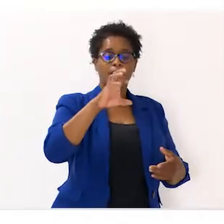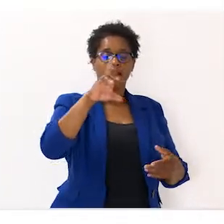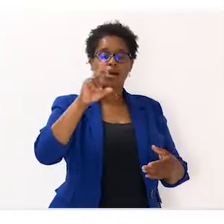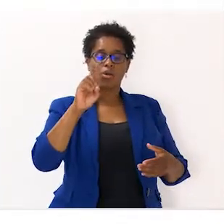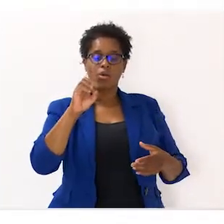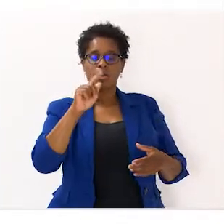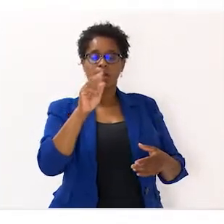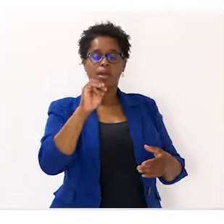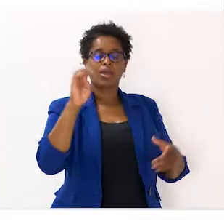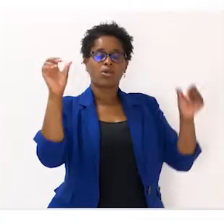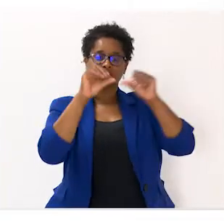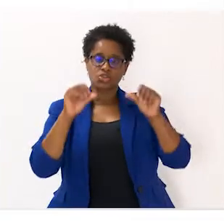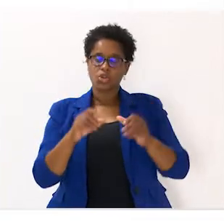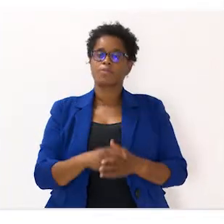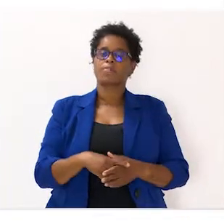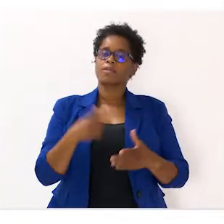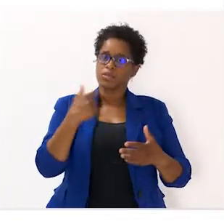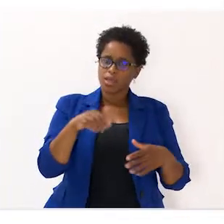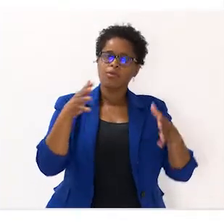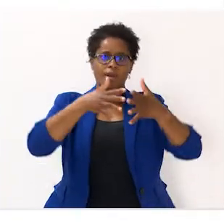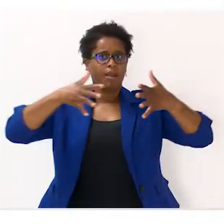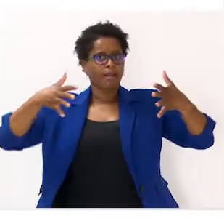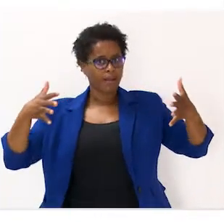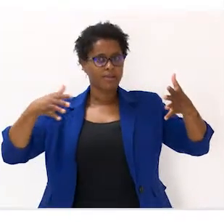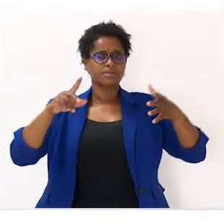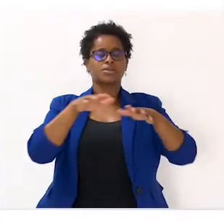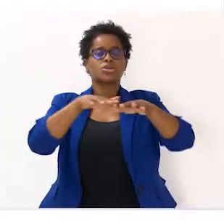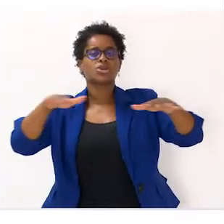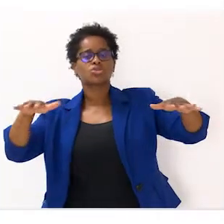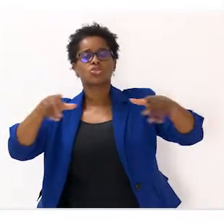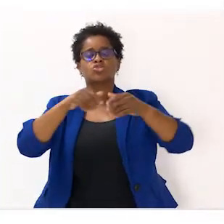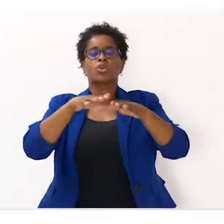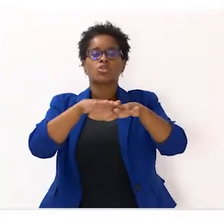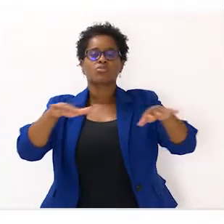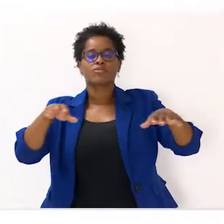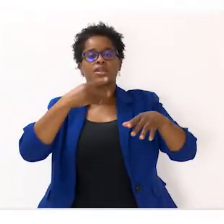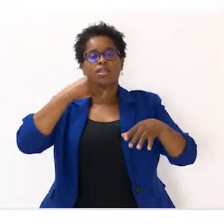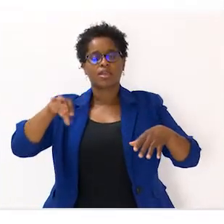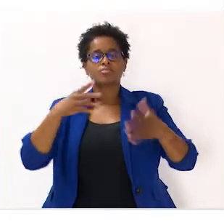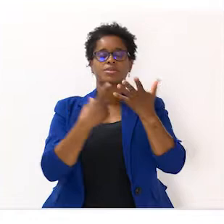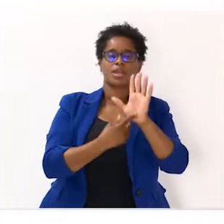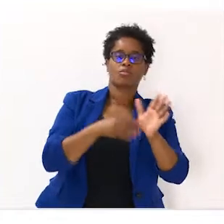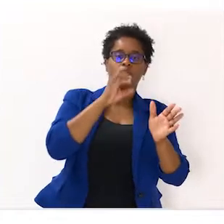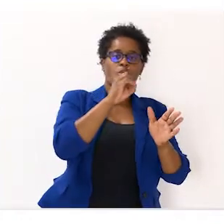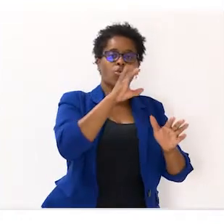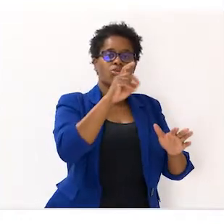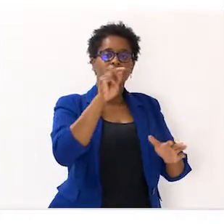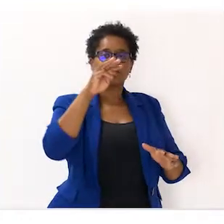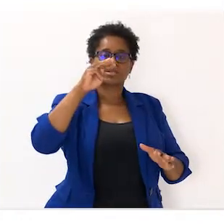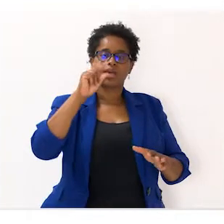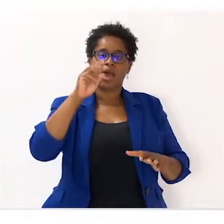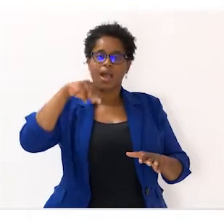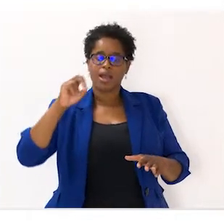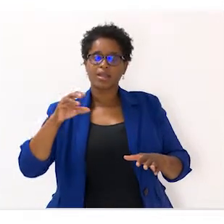macroecossistema, que são aquelas que ocupam grandes extensões de superfície terrestre, por exemplo, o oceano é um